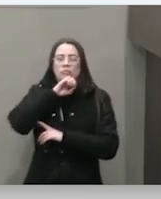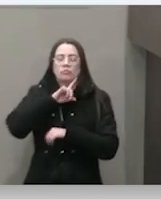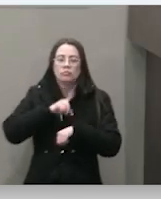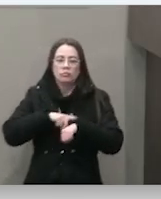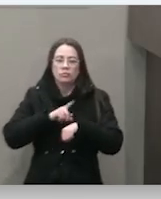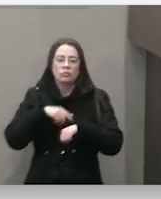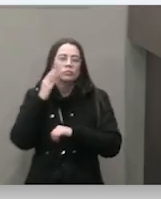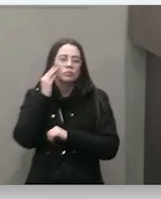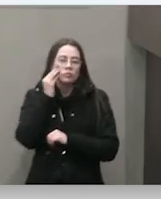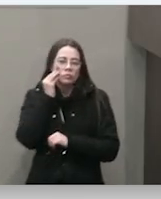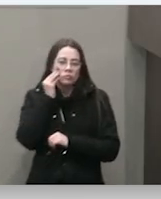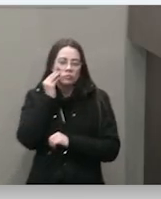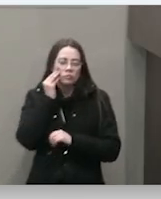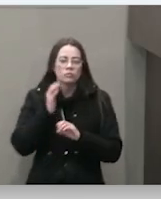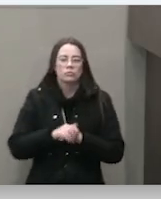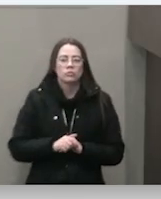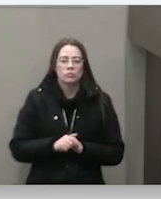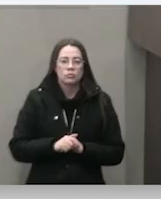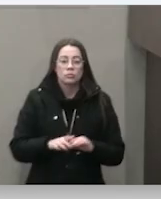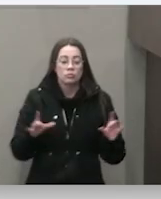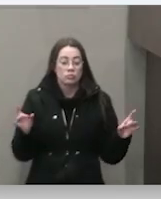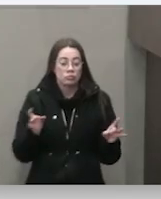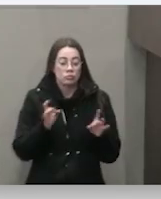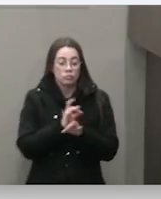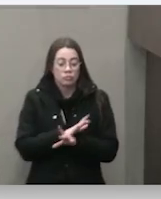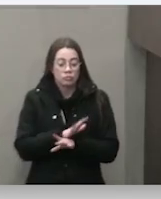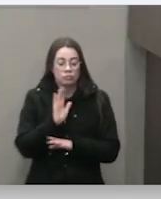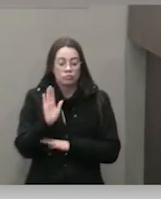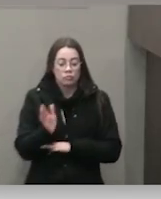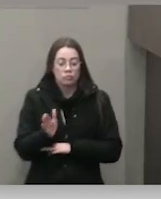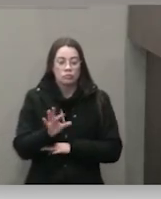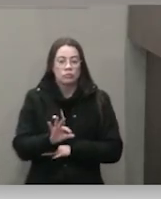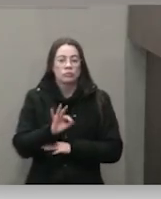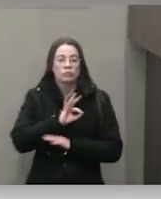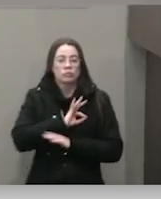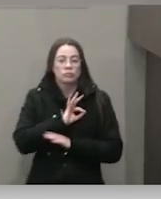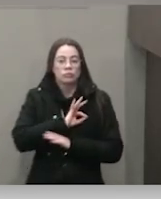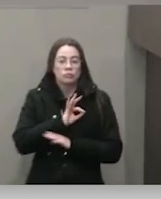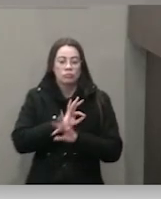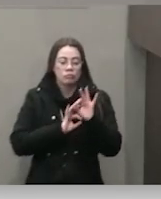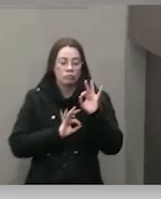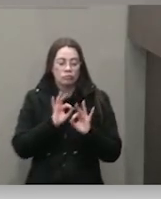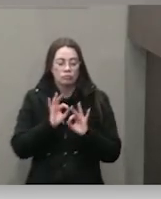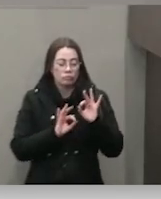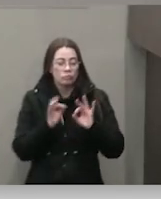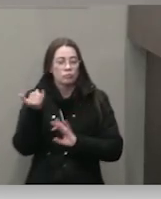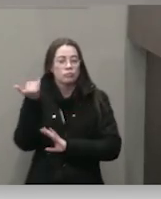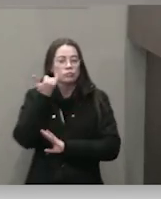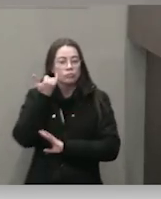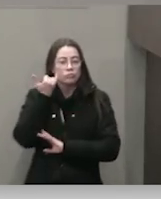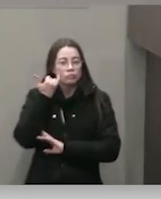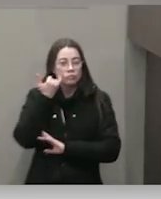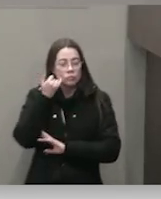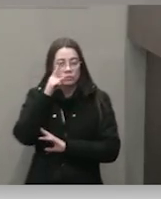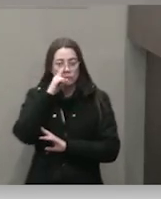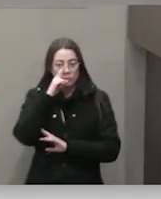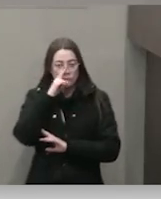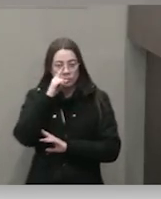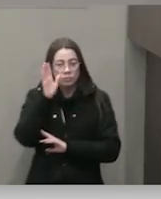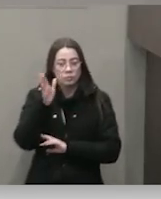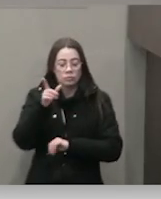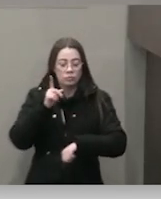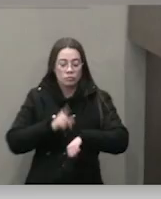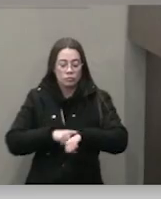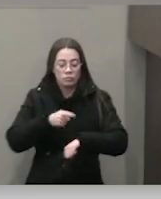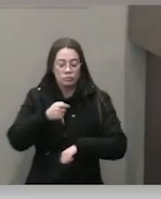amamentação. E prontamente, os policiais foram informados pela mãe. De forma imediata,